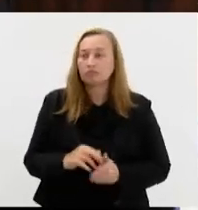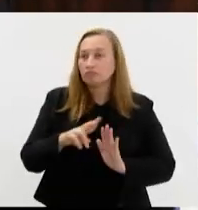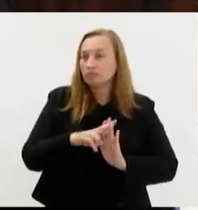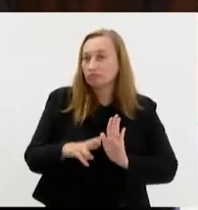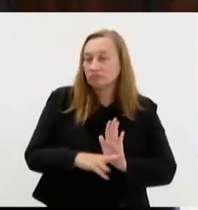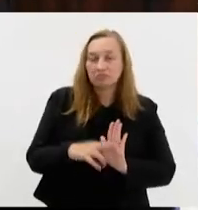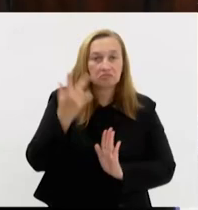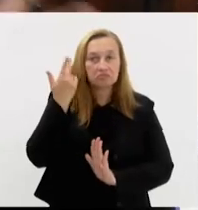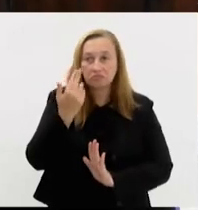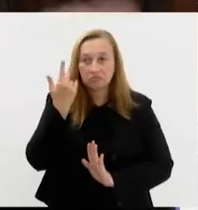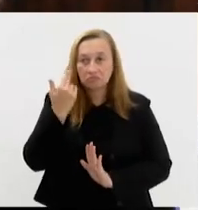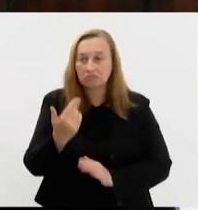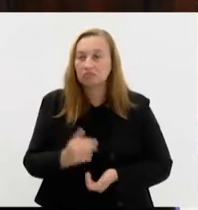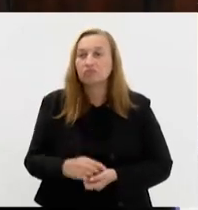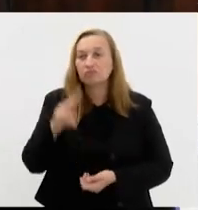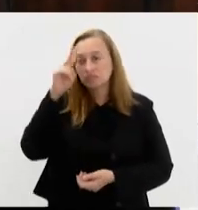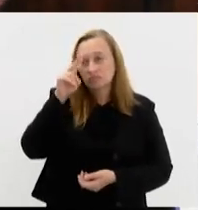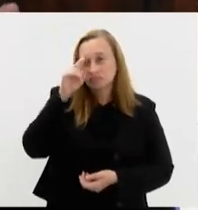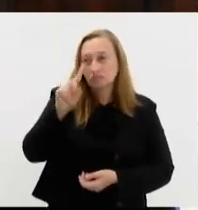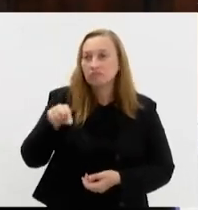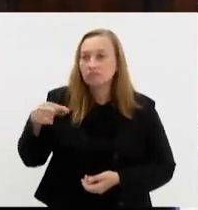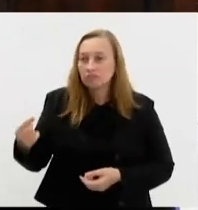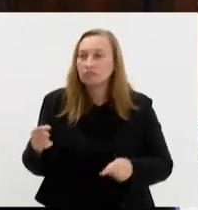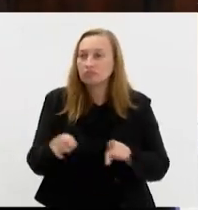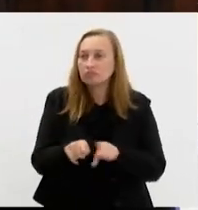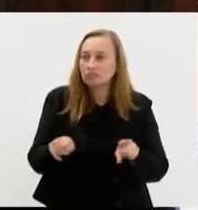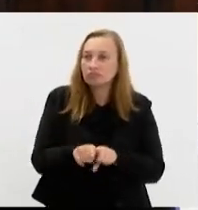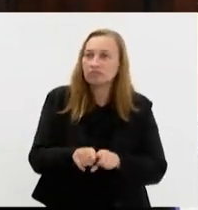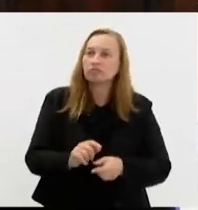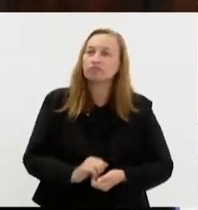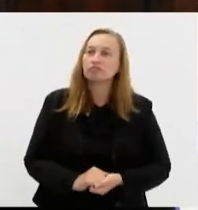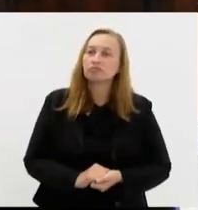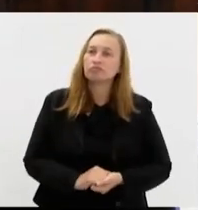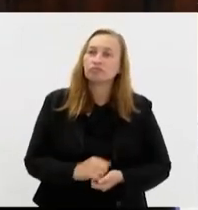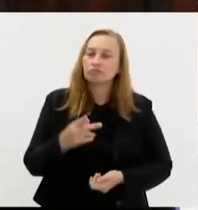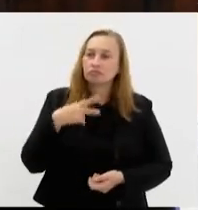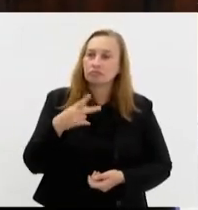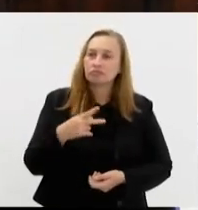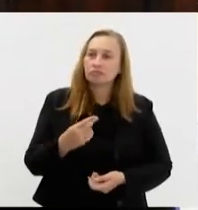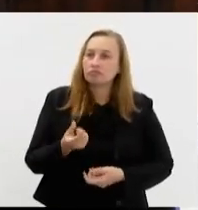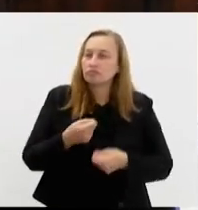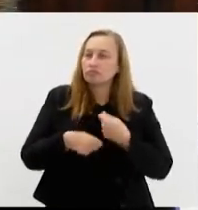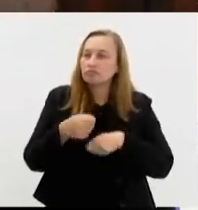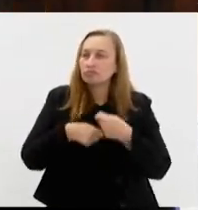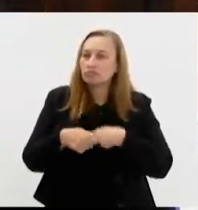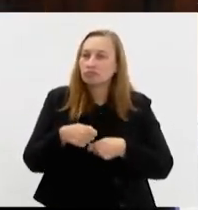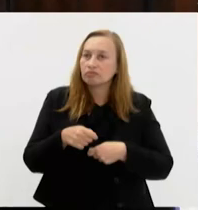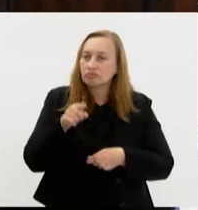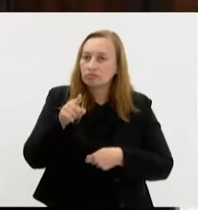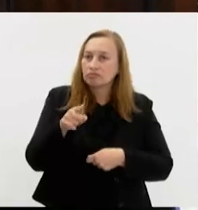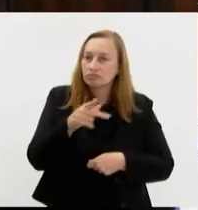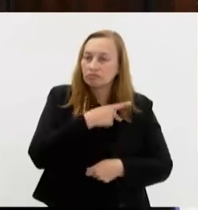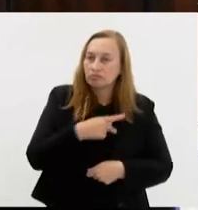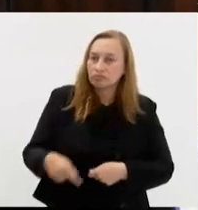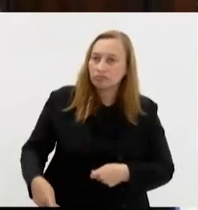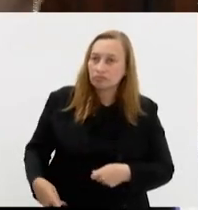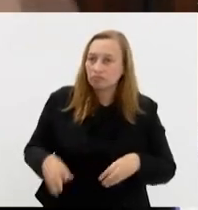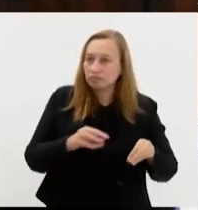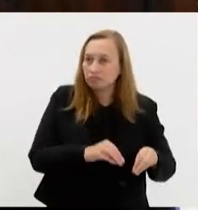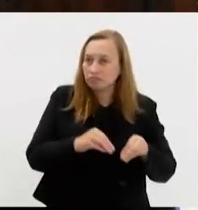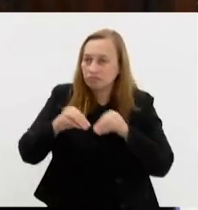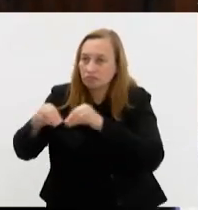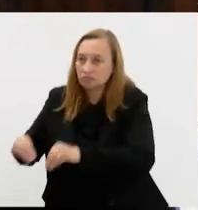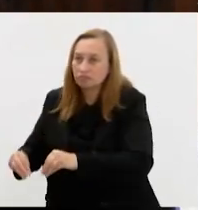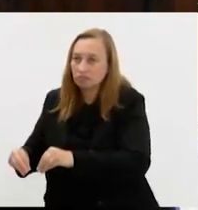linear e me lembro até de outro argumento que foi usado que era do caráter antieconômico você ter que deslocar um presidente da república para